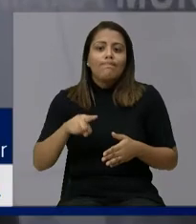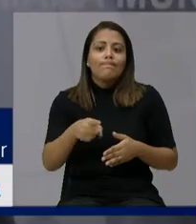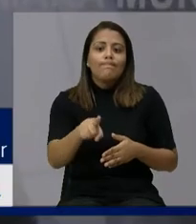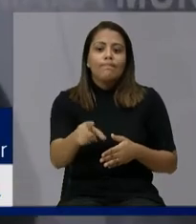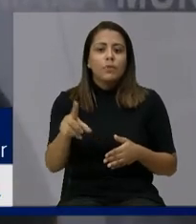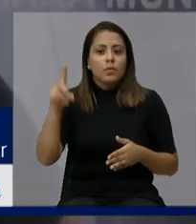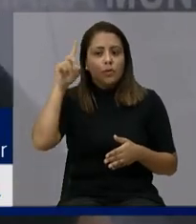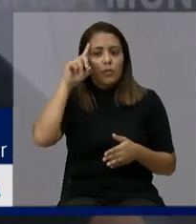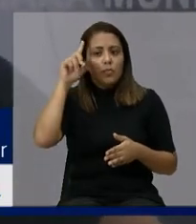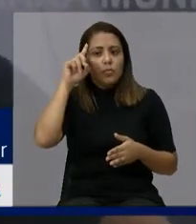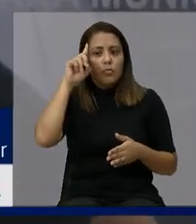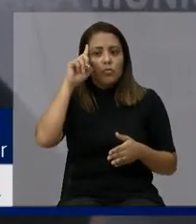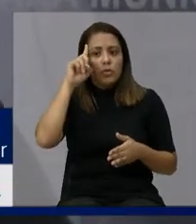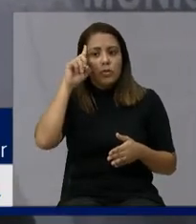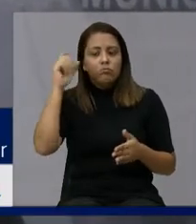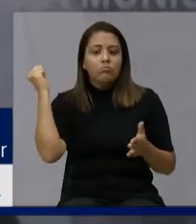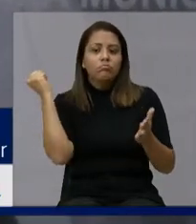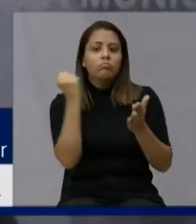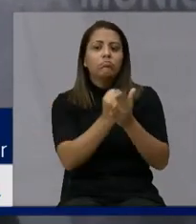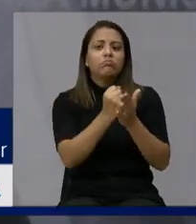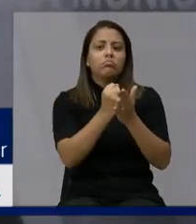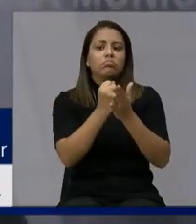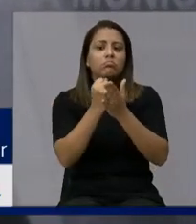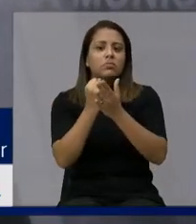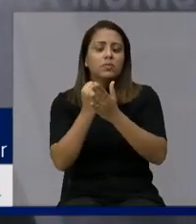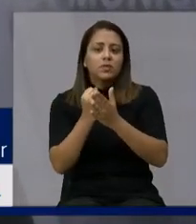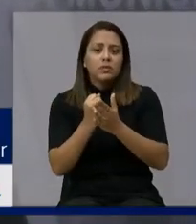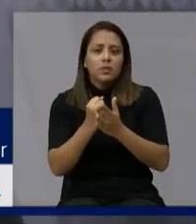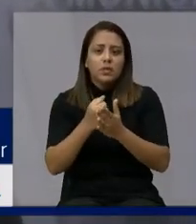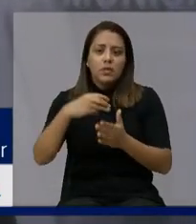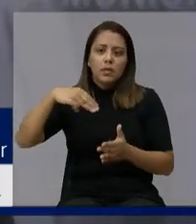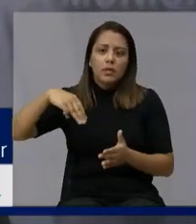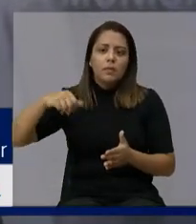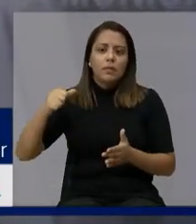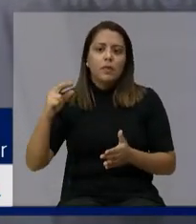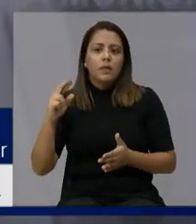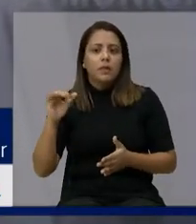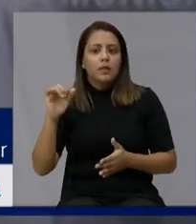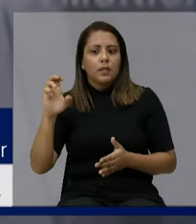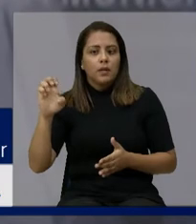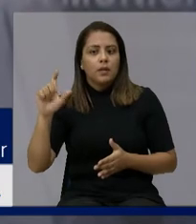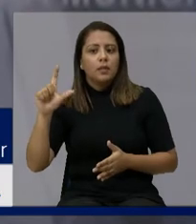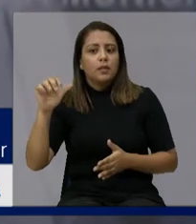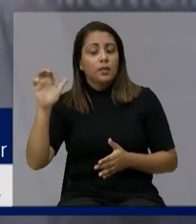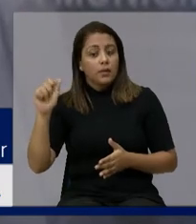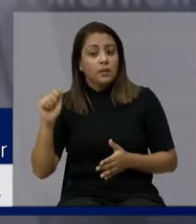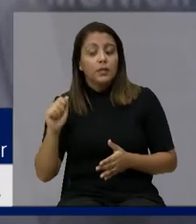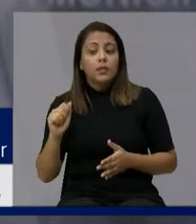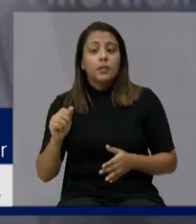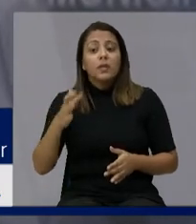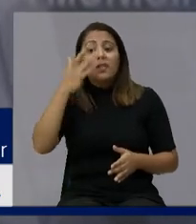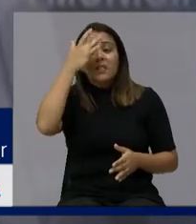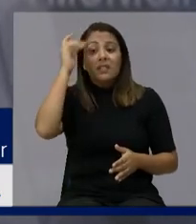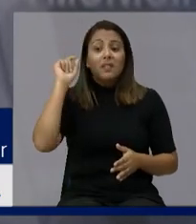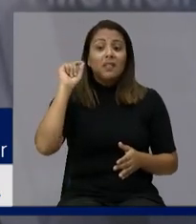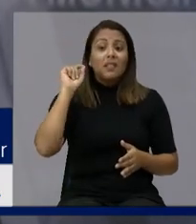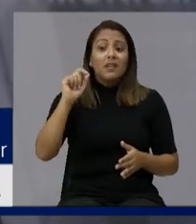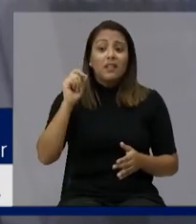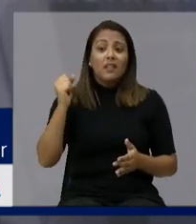de Marielle e Anderson. E a pergunta que fica, quem mandou matar